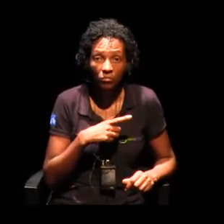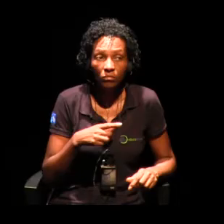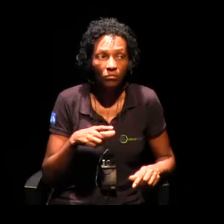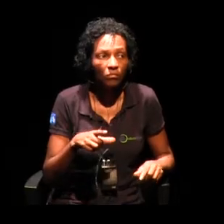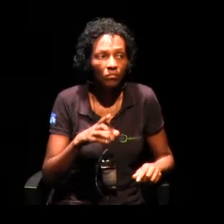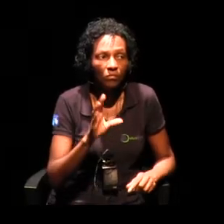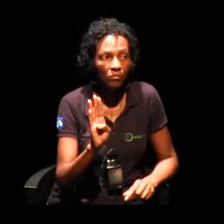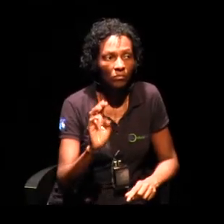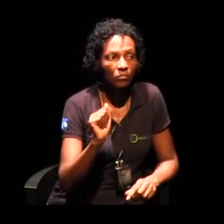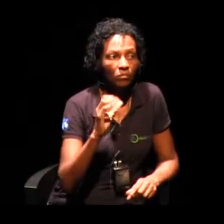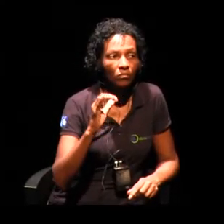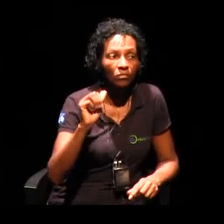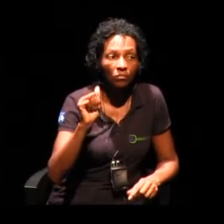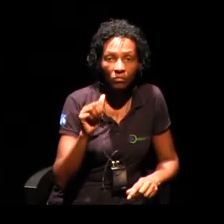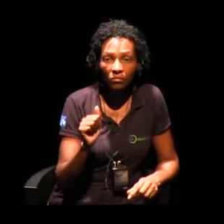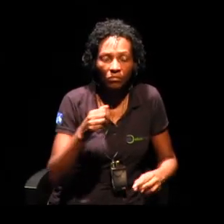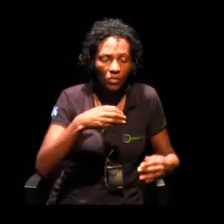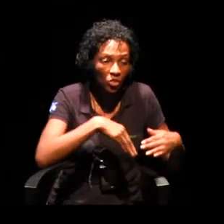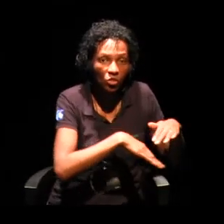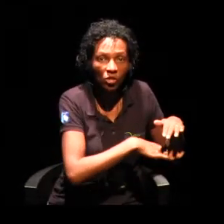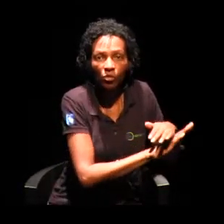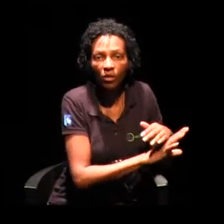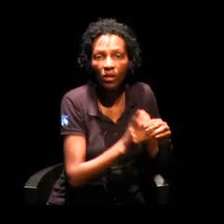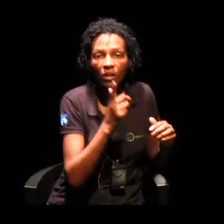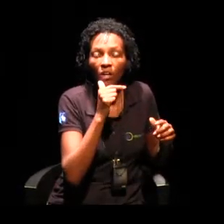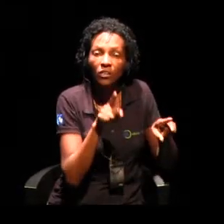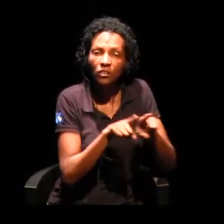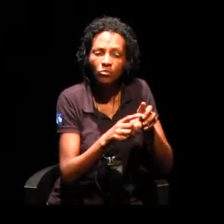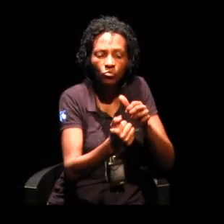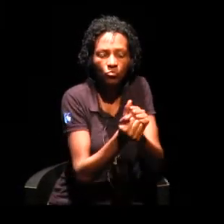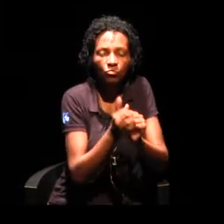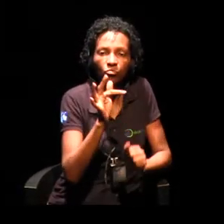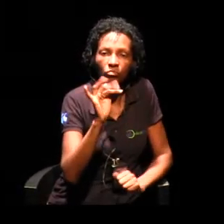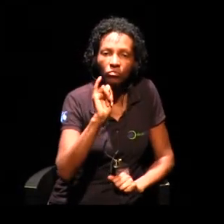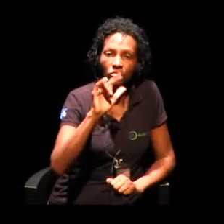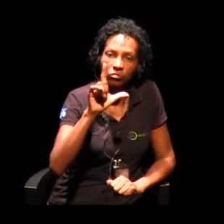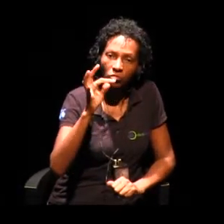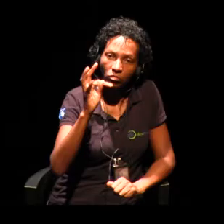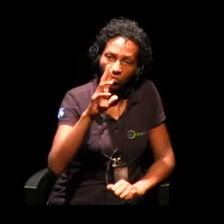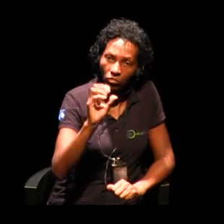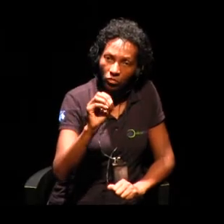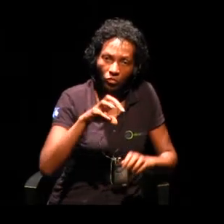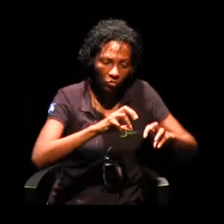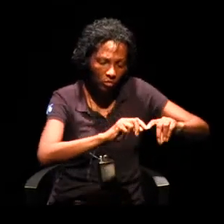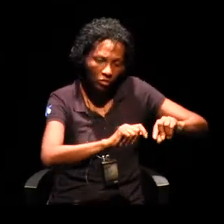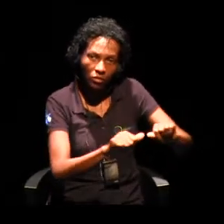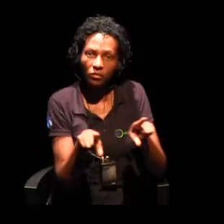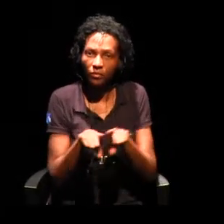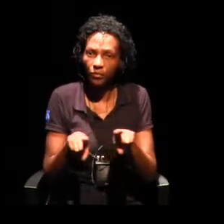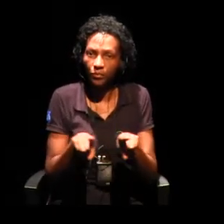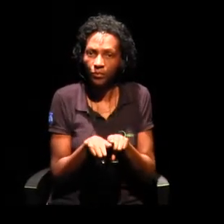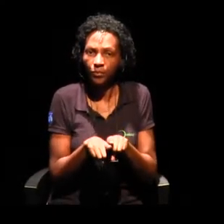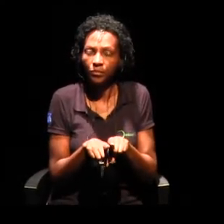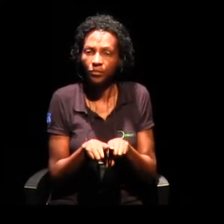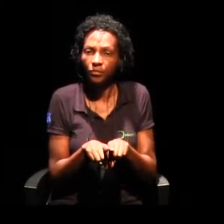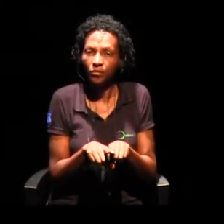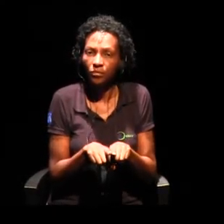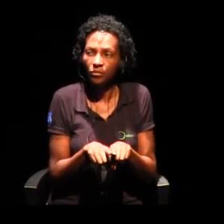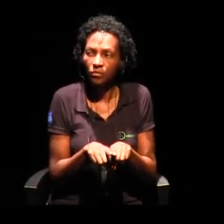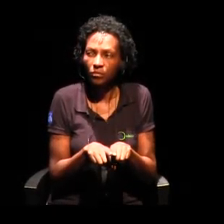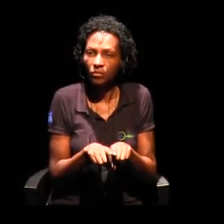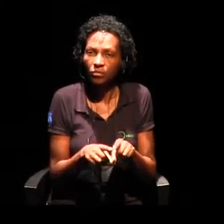Existe uma bacia de sedimentação de água e também um filtro de